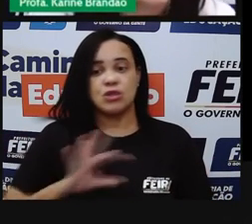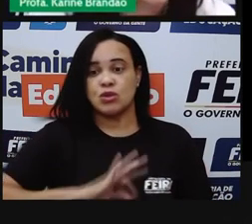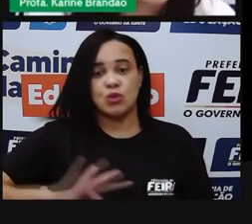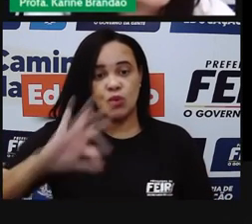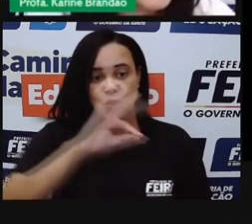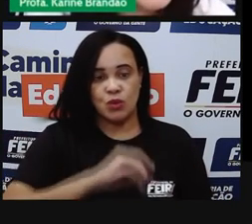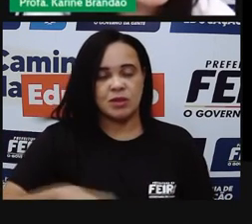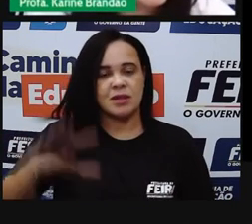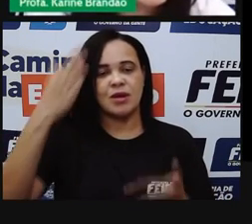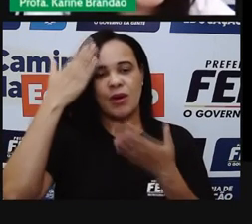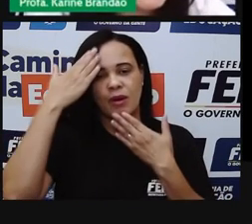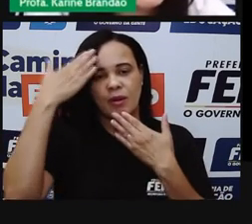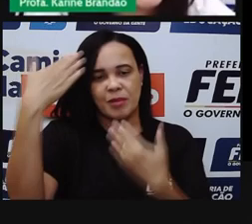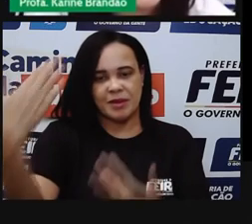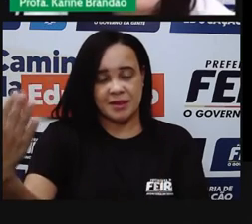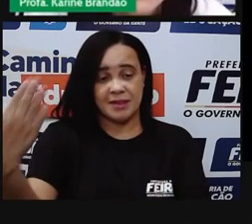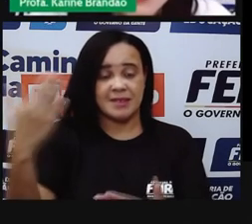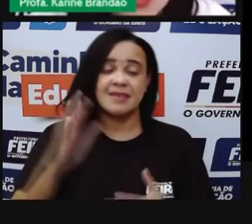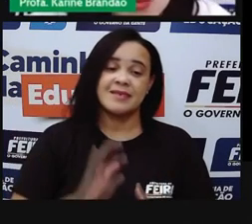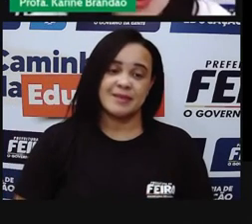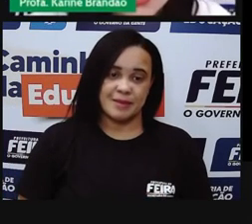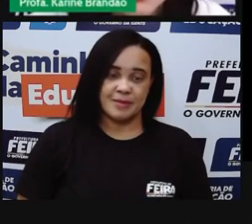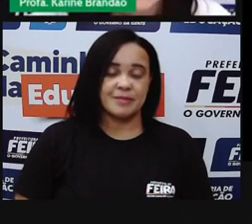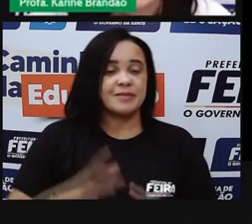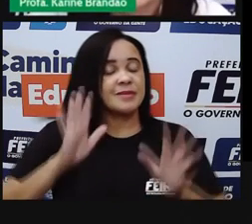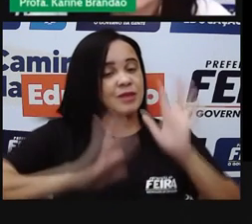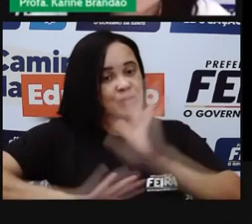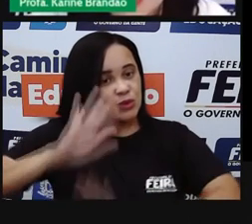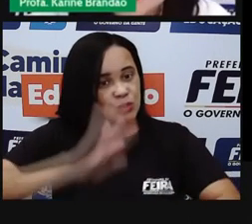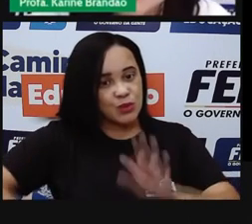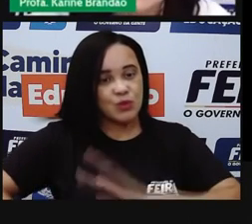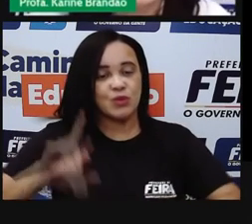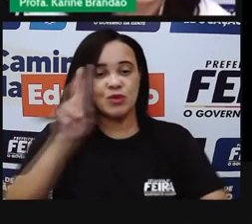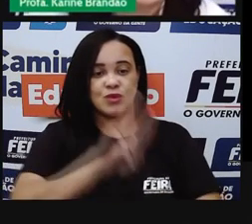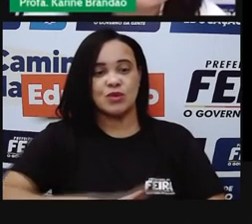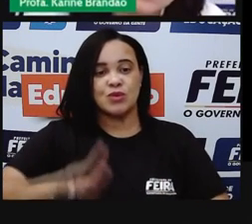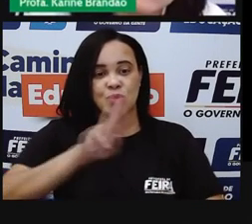mais. No mais, eu agradeço, se cuide,